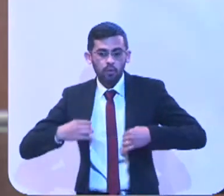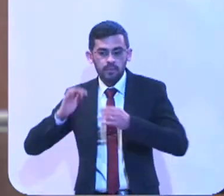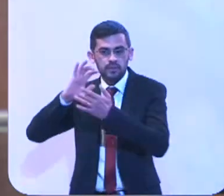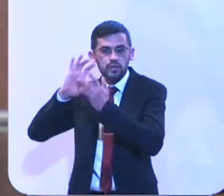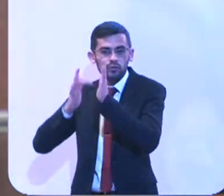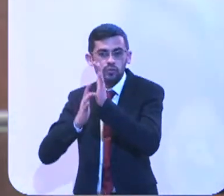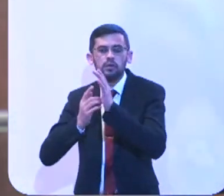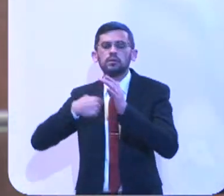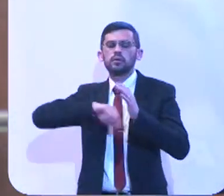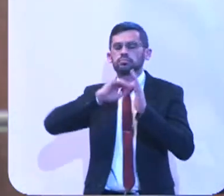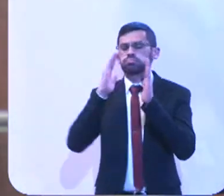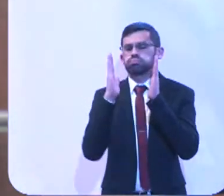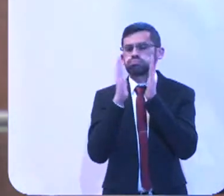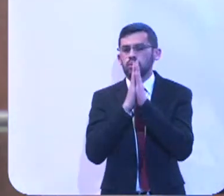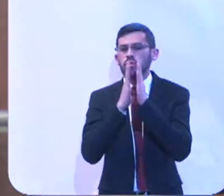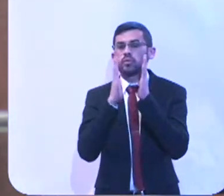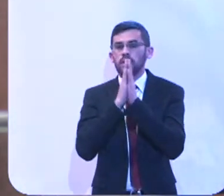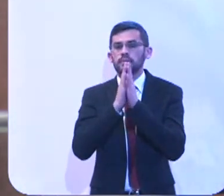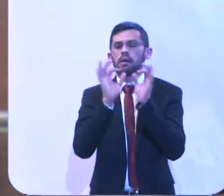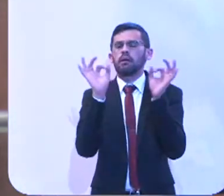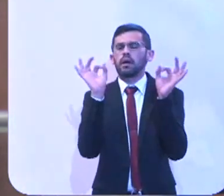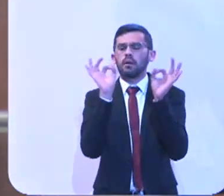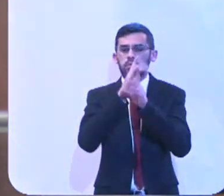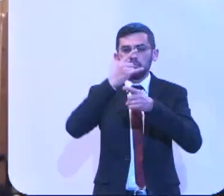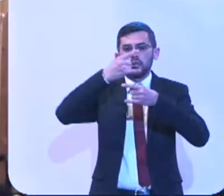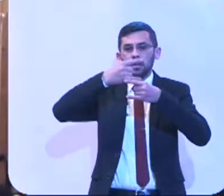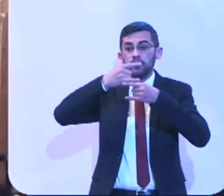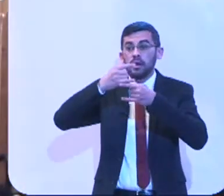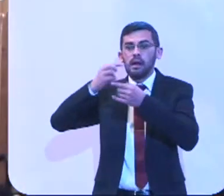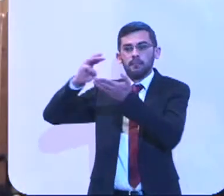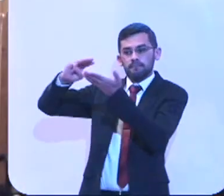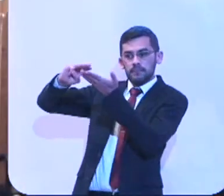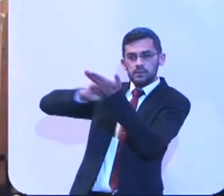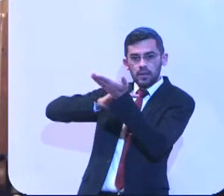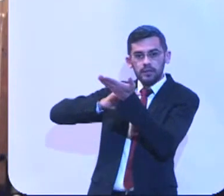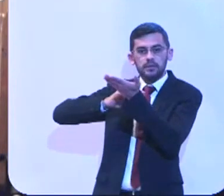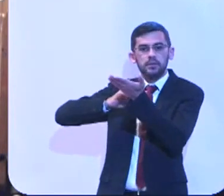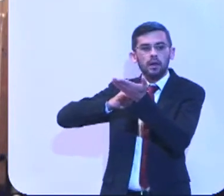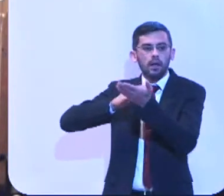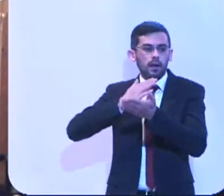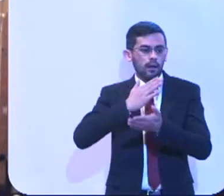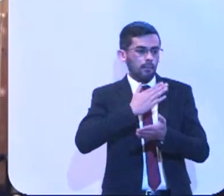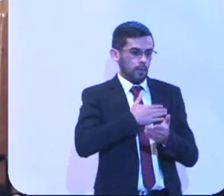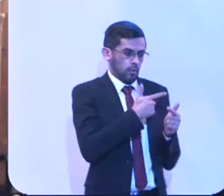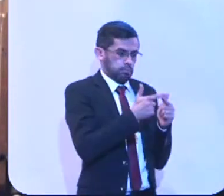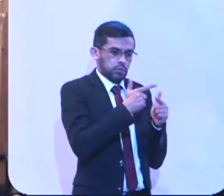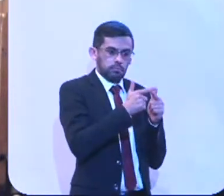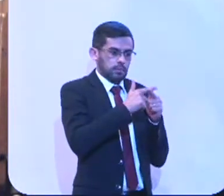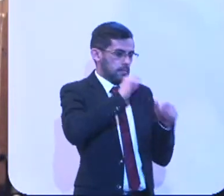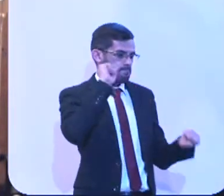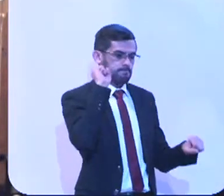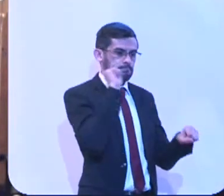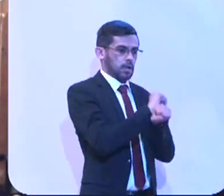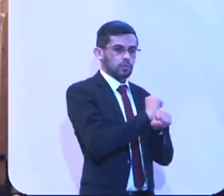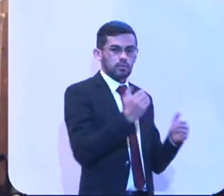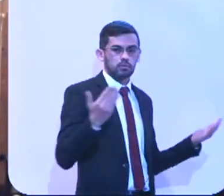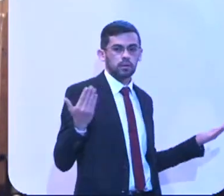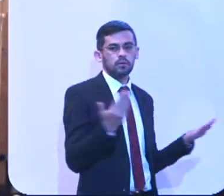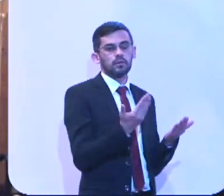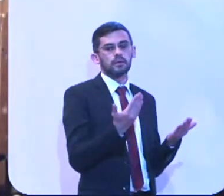oramos, logo em seguida eu recebi a mensagem daquela mulher dizendo: olha, a minha hemorragia foi estancada agora.